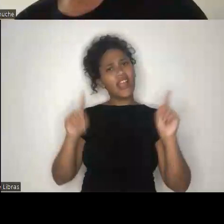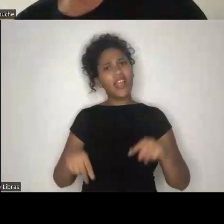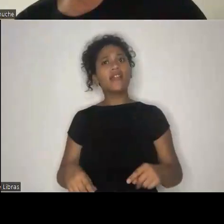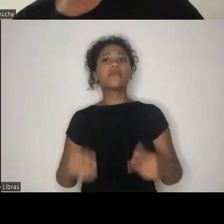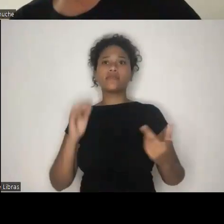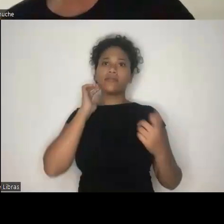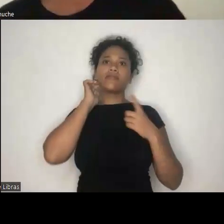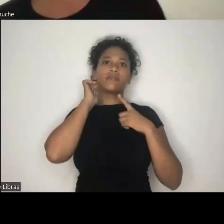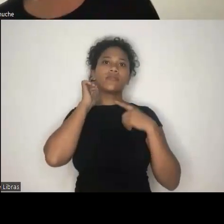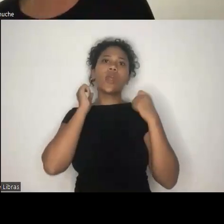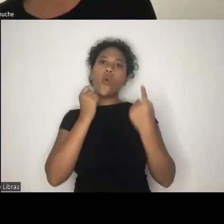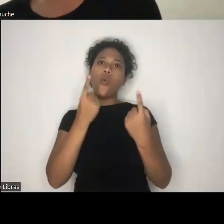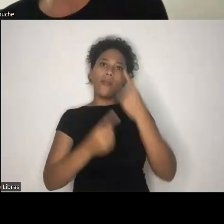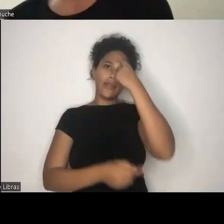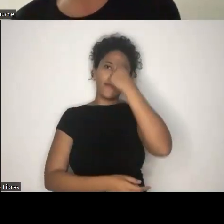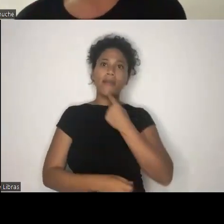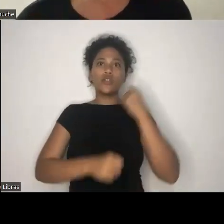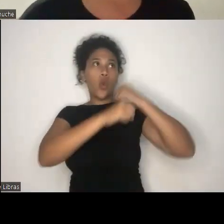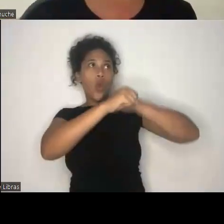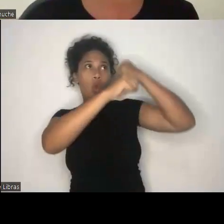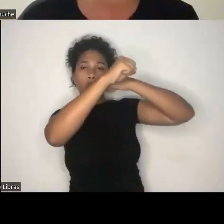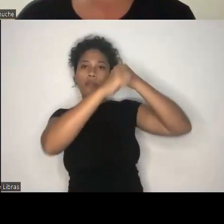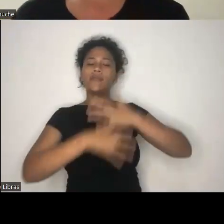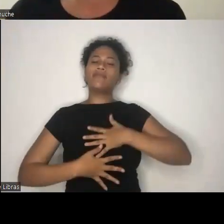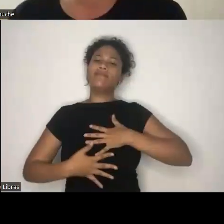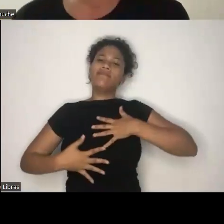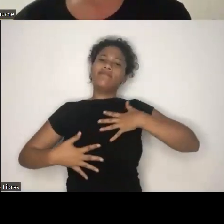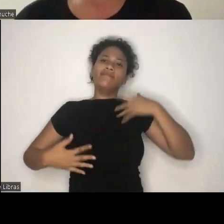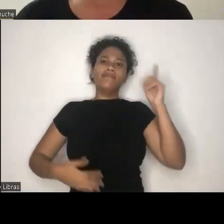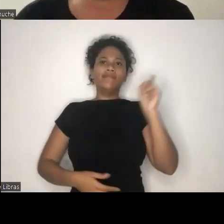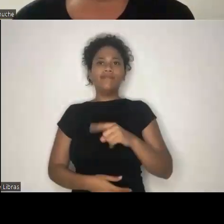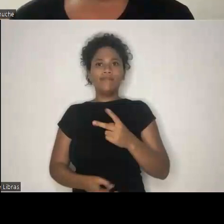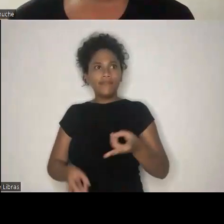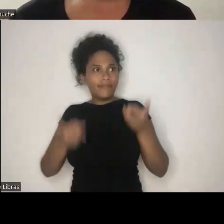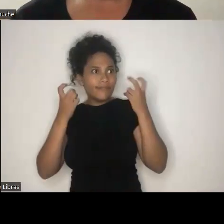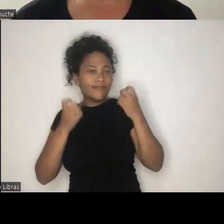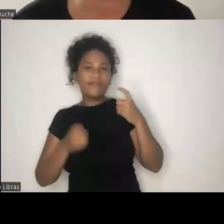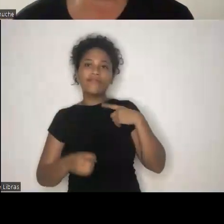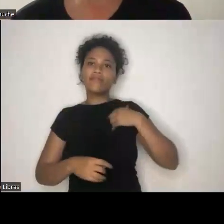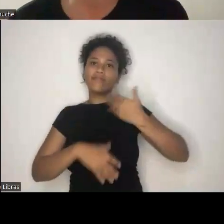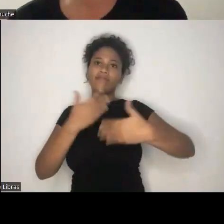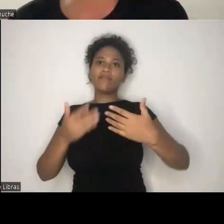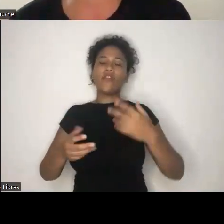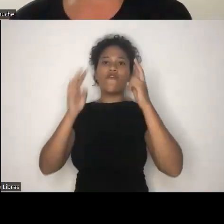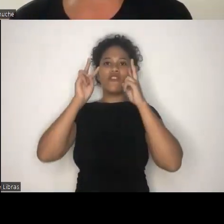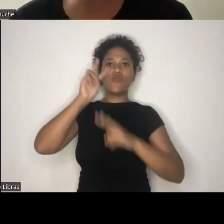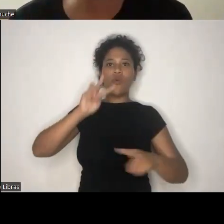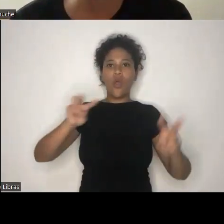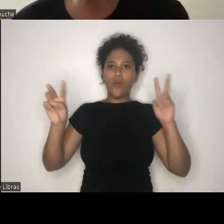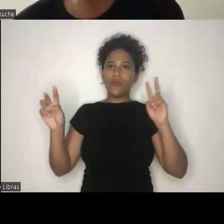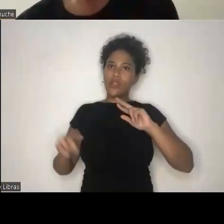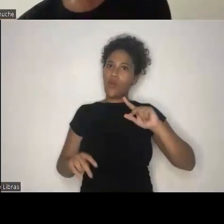algumas imagens das obras e é uma satisfação muito grande a gente vê que a gente chegou numa composição visual que não é